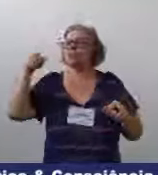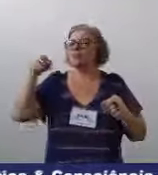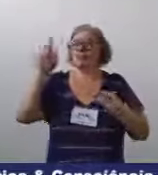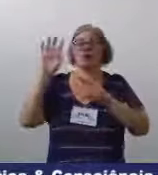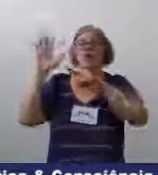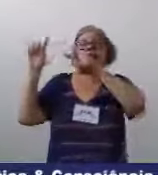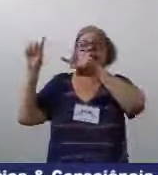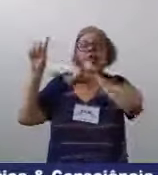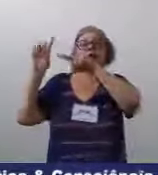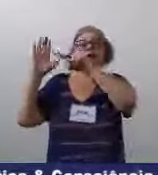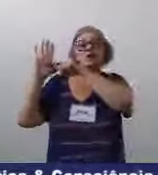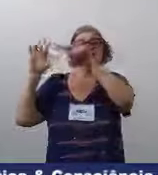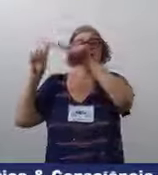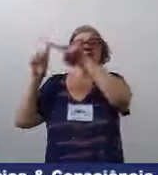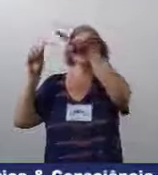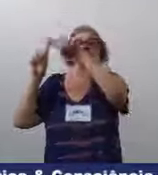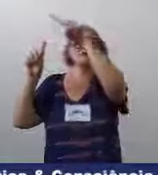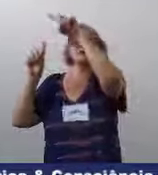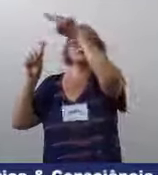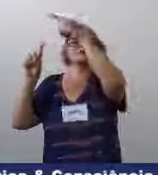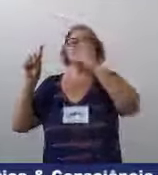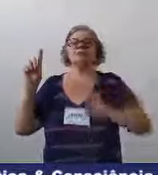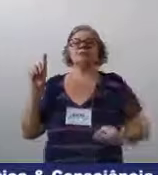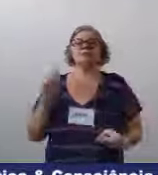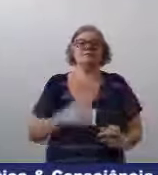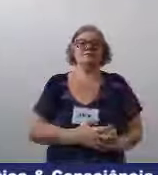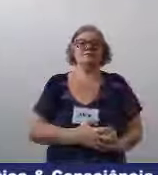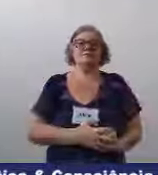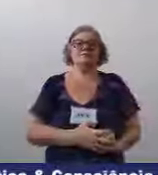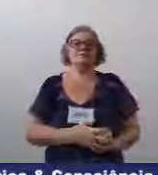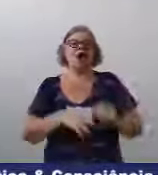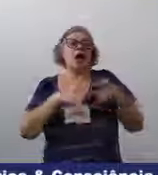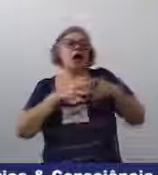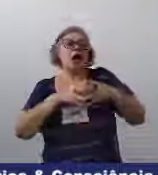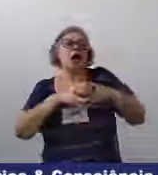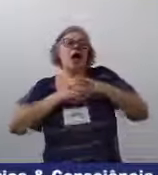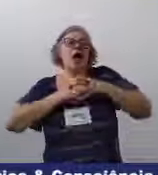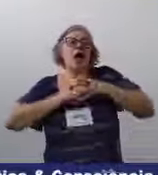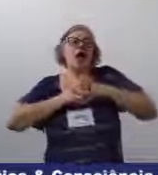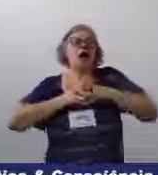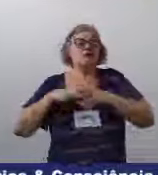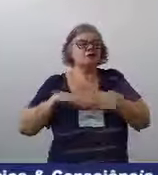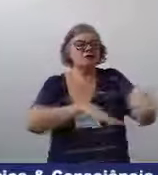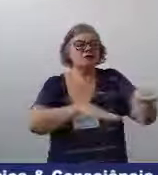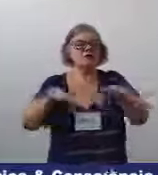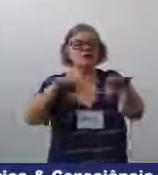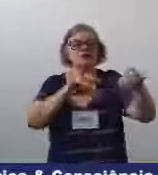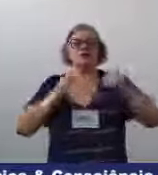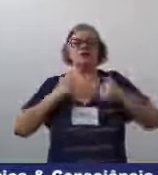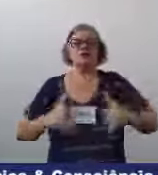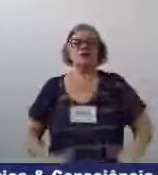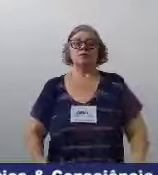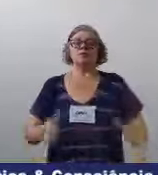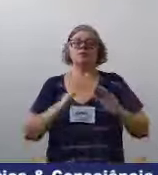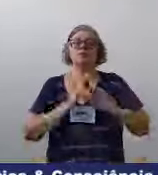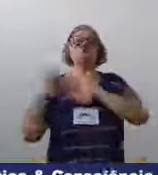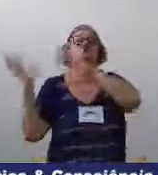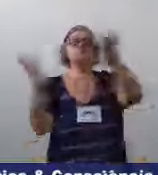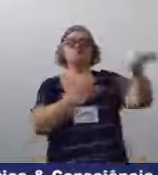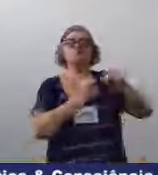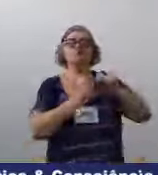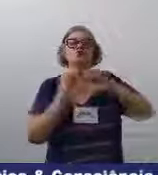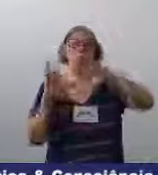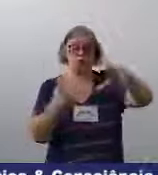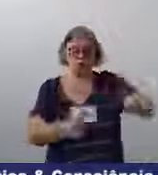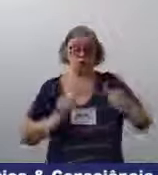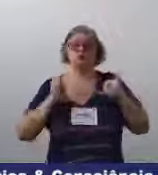273,2 abaixo de zero na escala Celsius. Só nessa temperatura ficaria tudo parado. As cadeiras em que sentamos estão em movimento, estão vibrando,